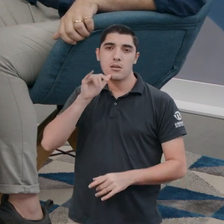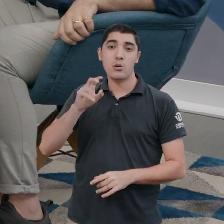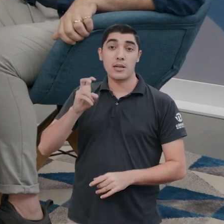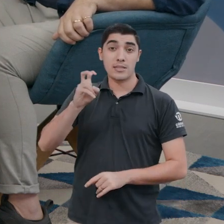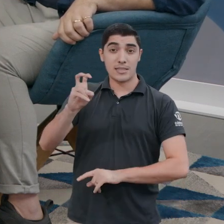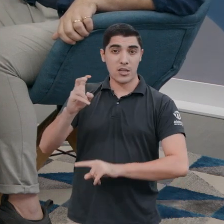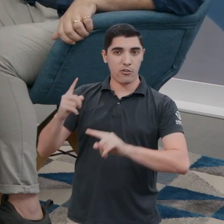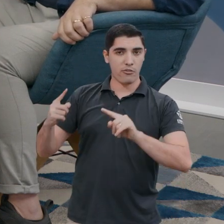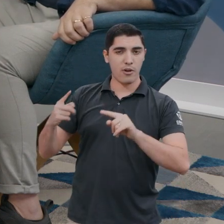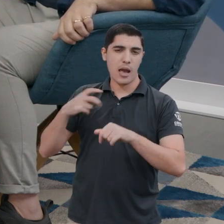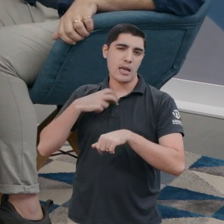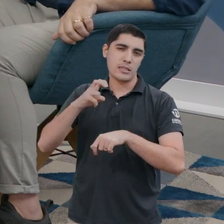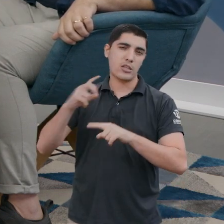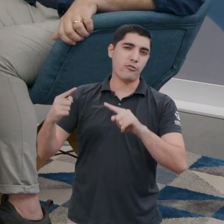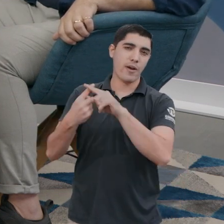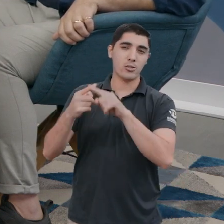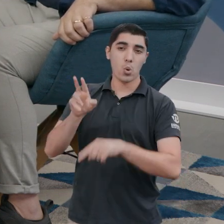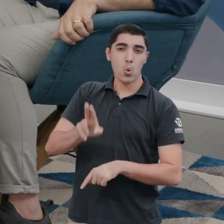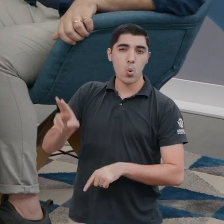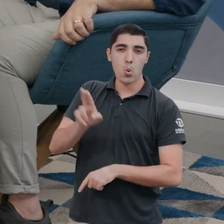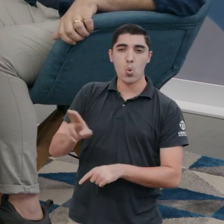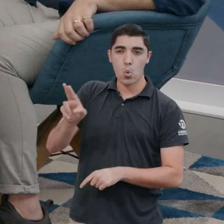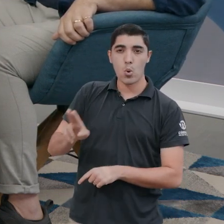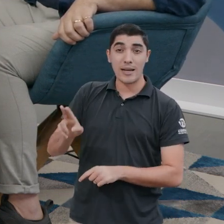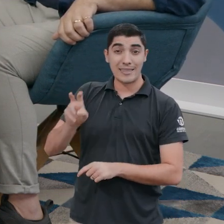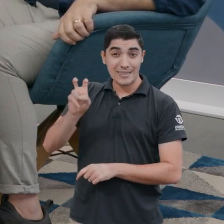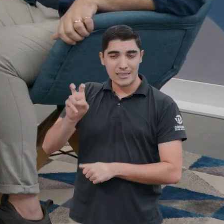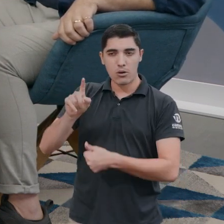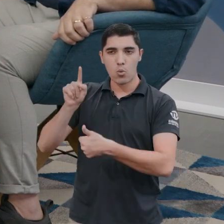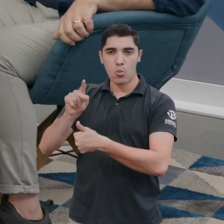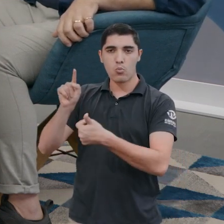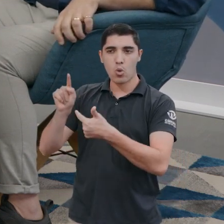depois de 5 vezes que essa roupa é utilizada, ela acaba